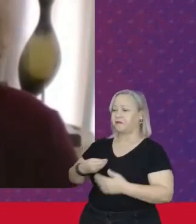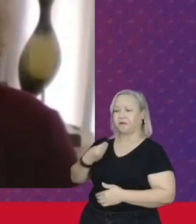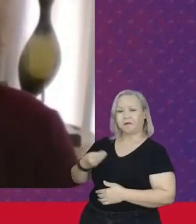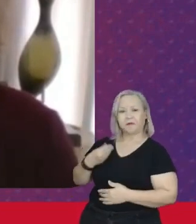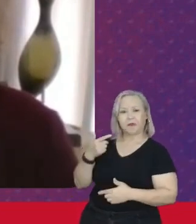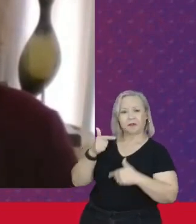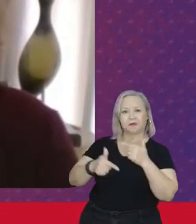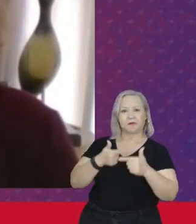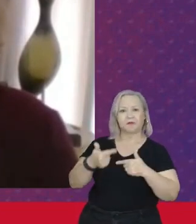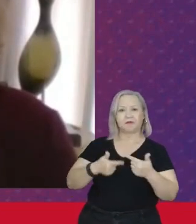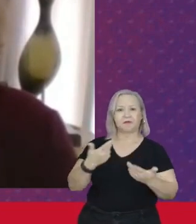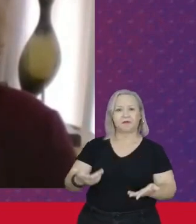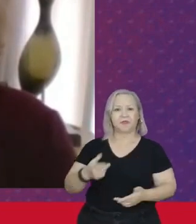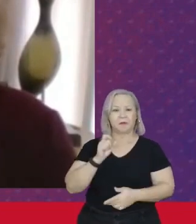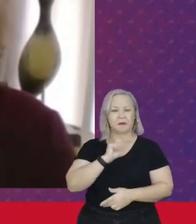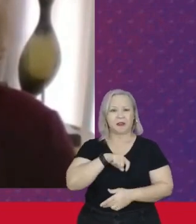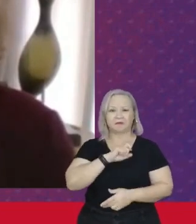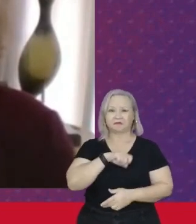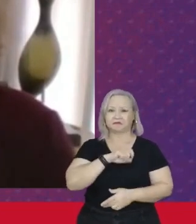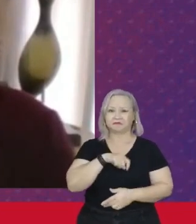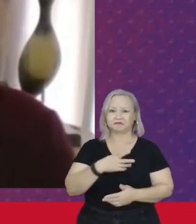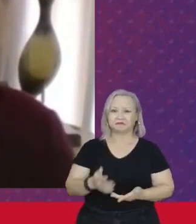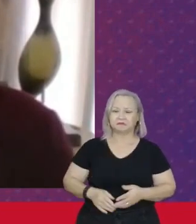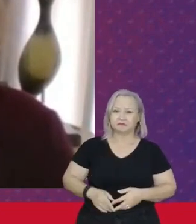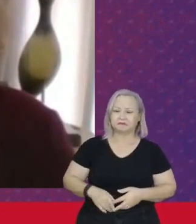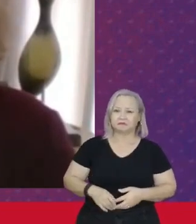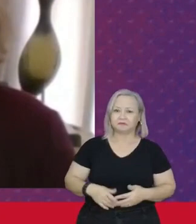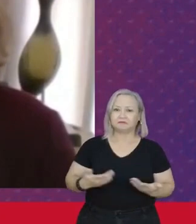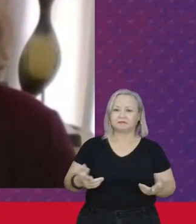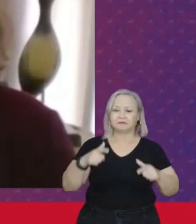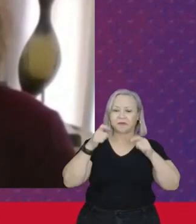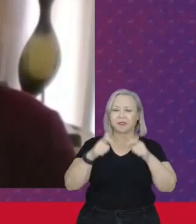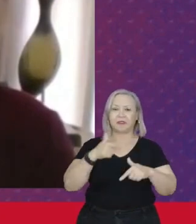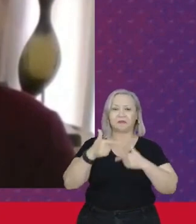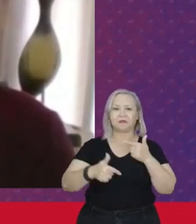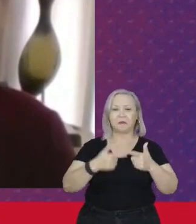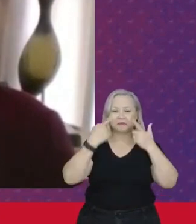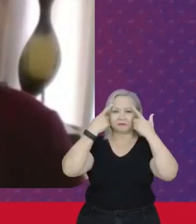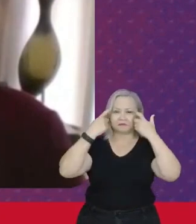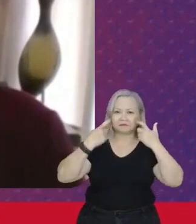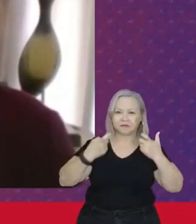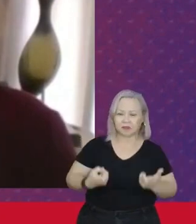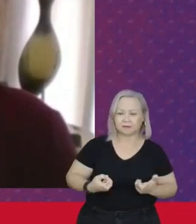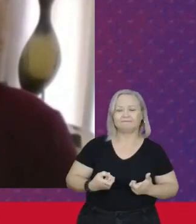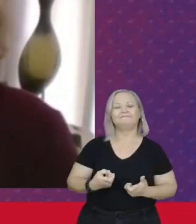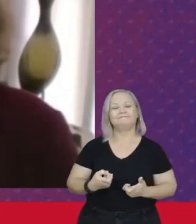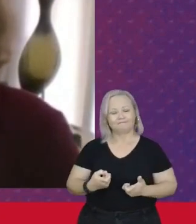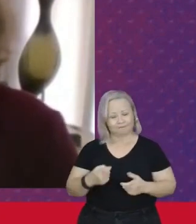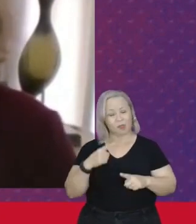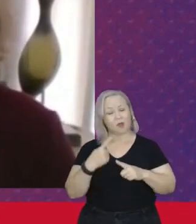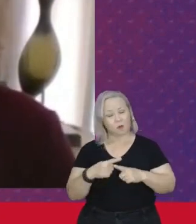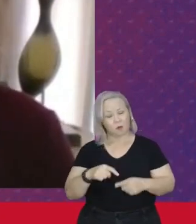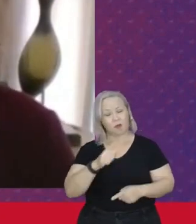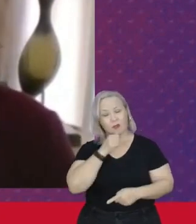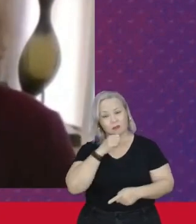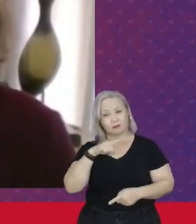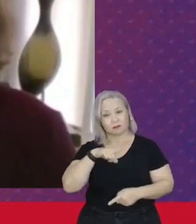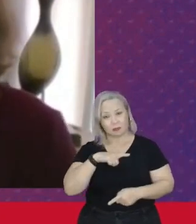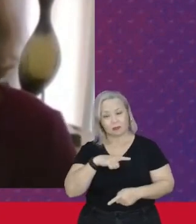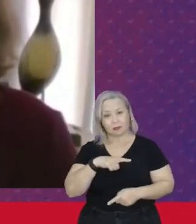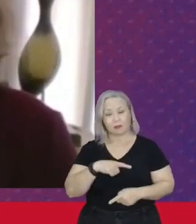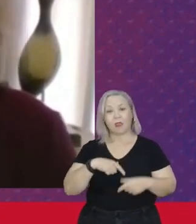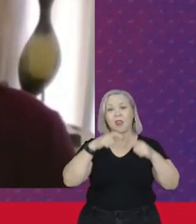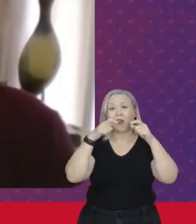trabalho tóxico, em um ambiente de trabalho de violência que ainda existe, em um ambiente de trabalho